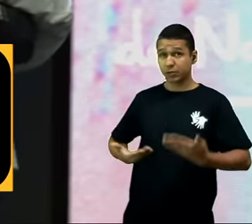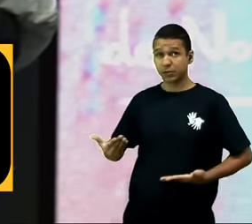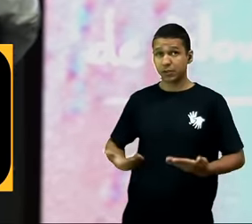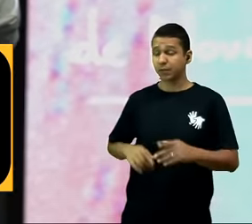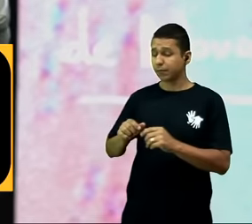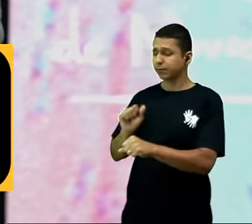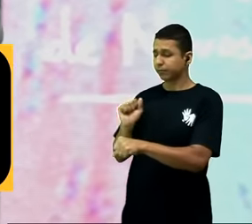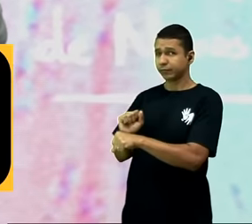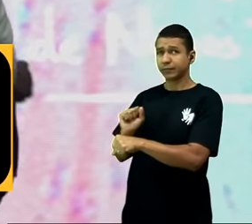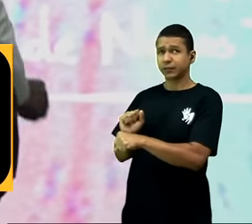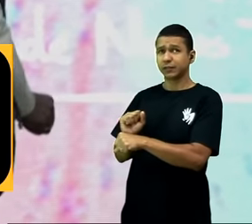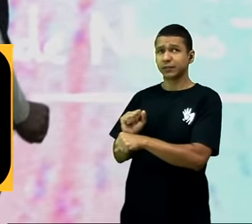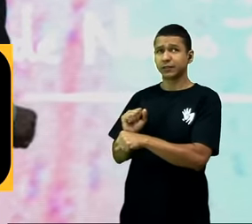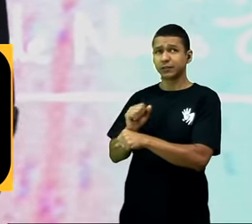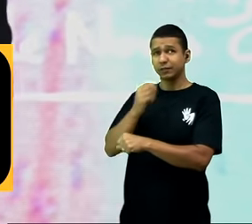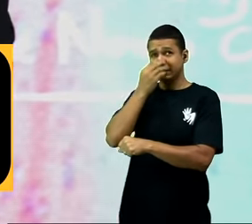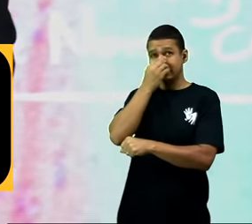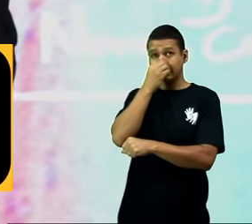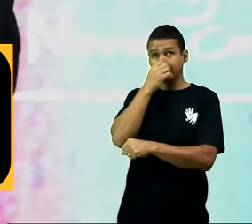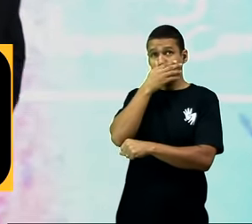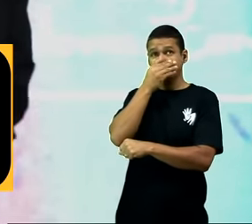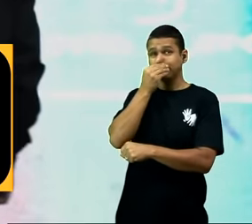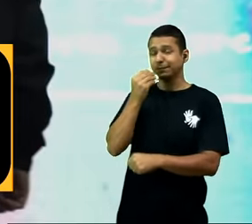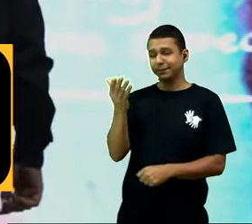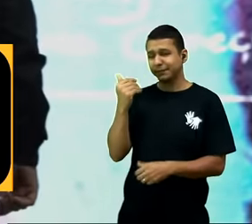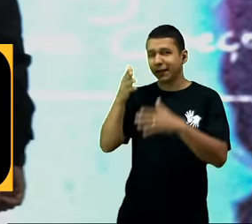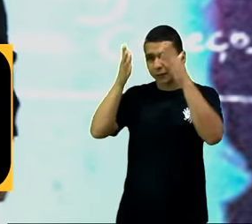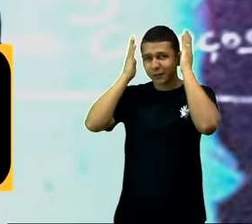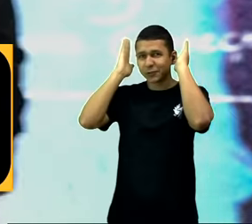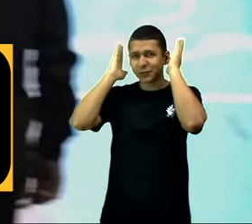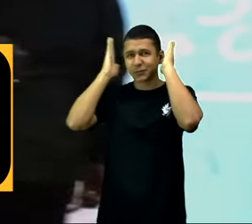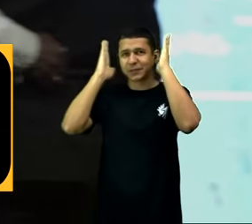fique aqui com o jumento. Quem pode ser o jumento? Caleb pode ser o jumento. Vem cá.